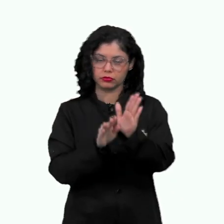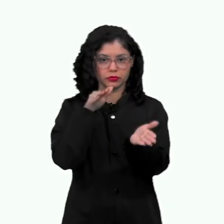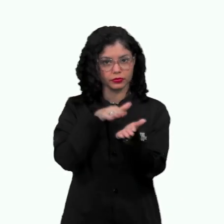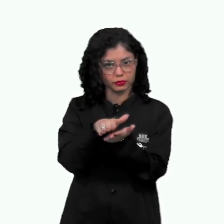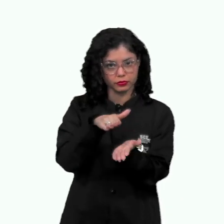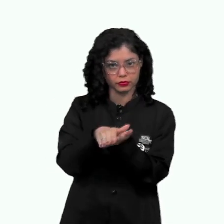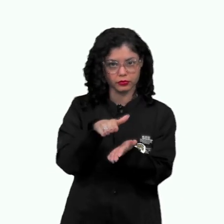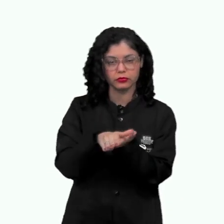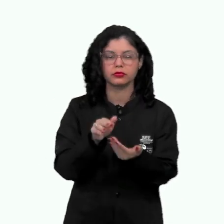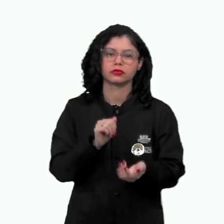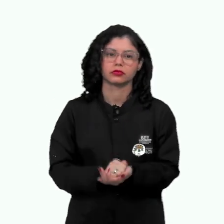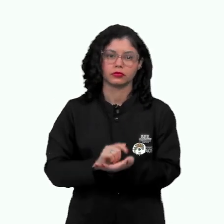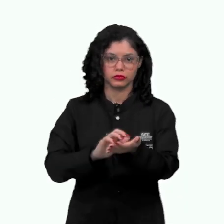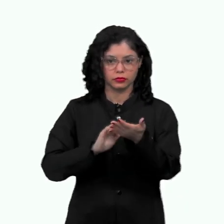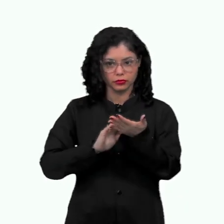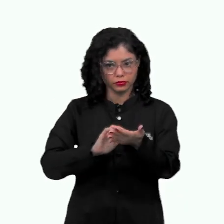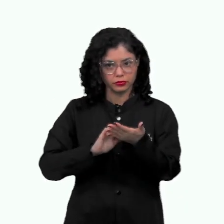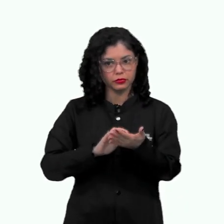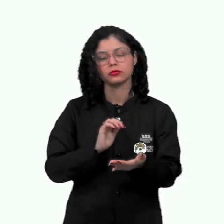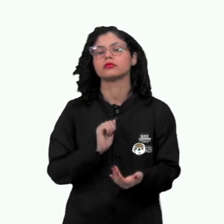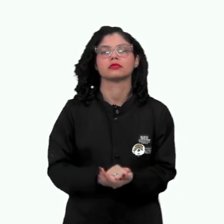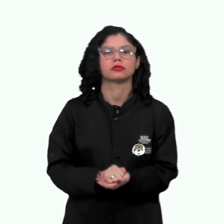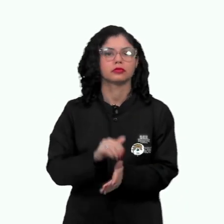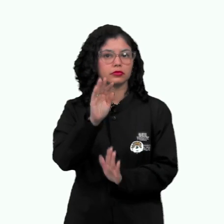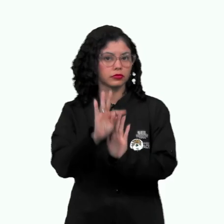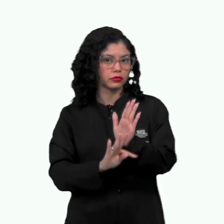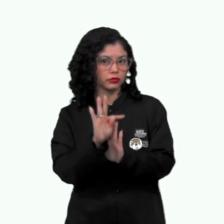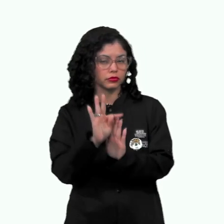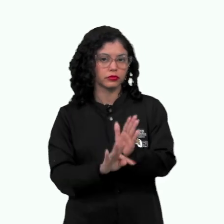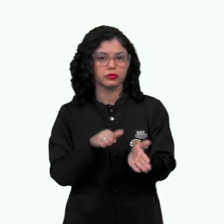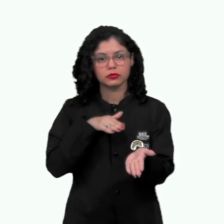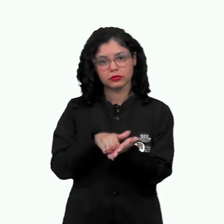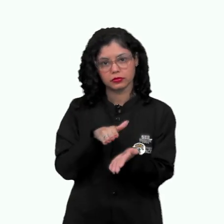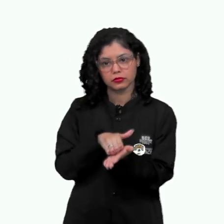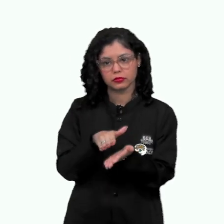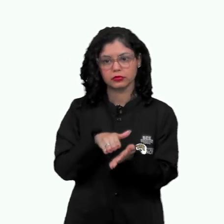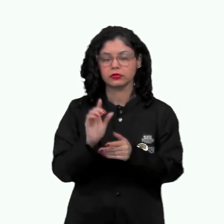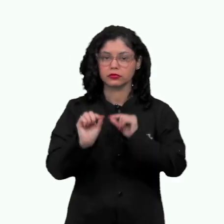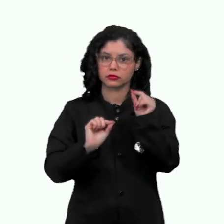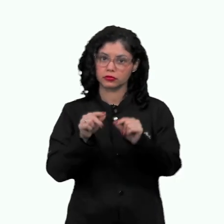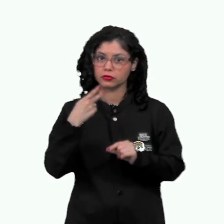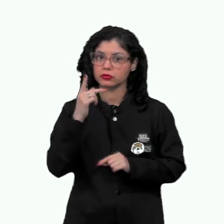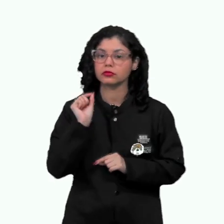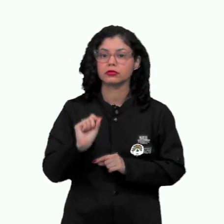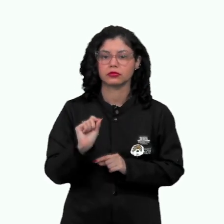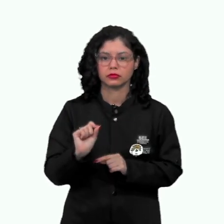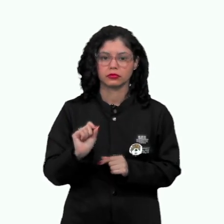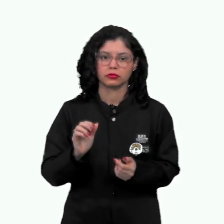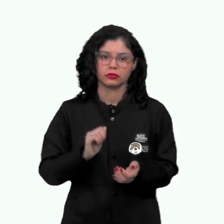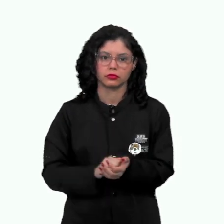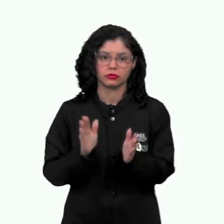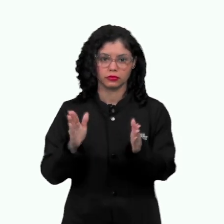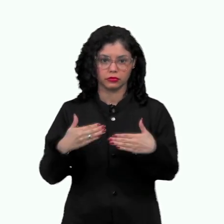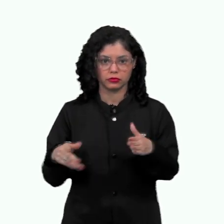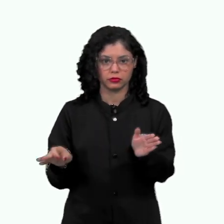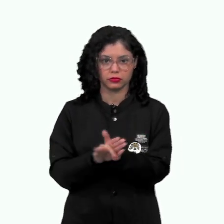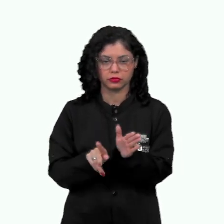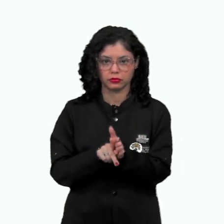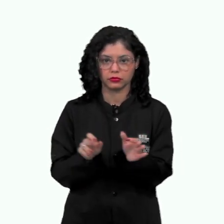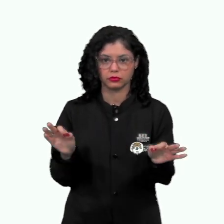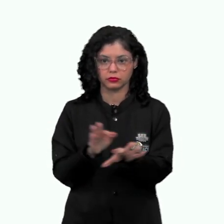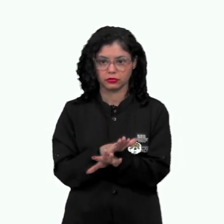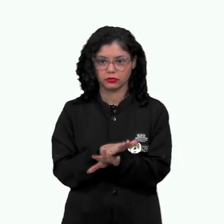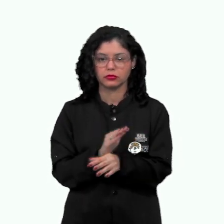impresso e um texto digital. No texto impresso aqui fala que a inflação fecha o ano em